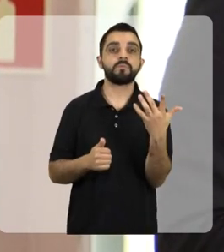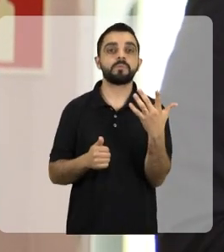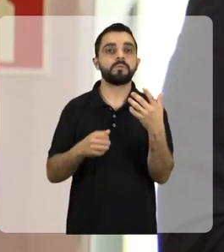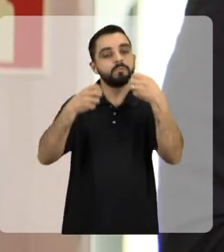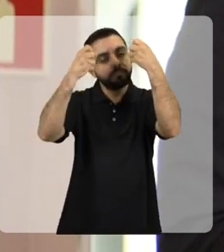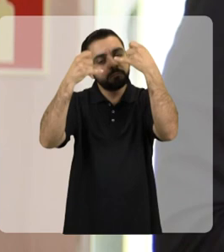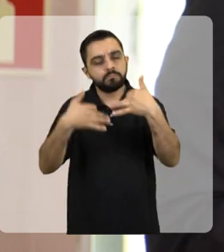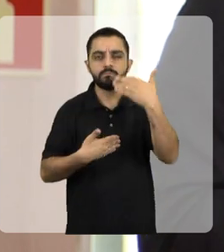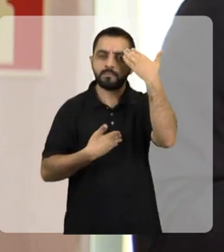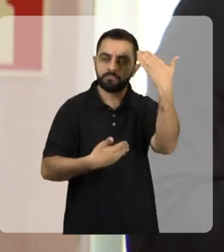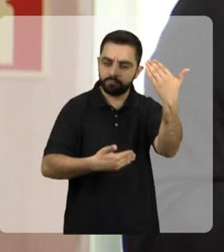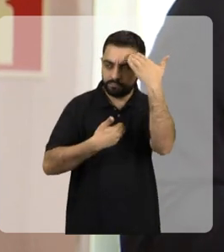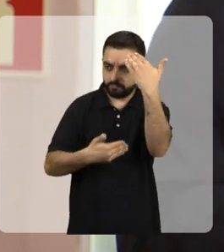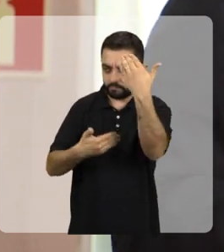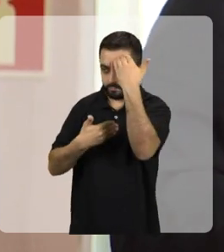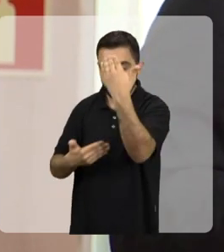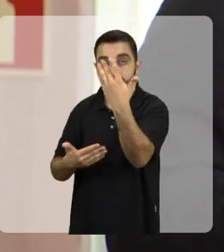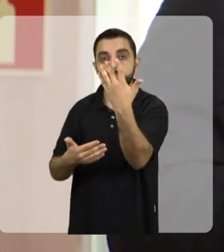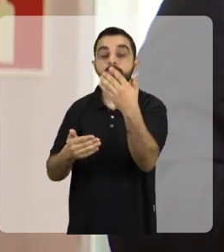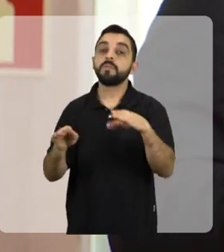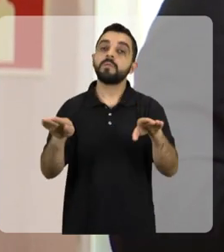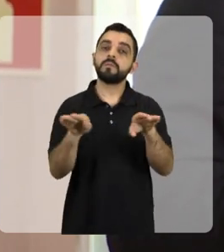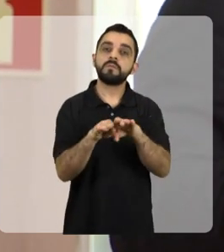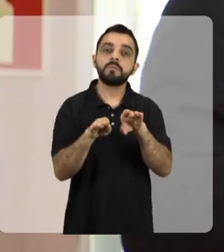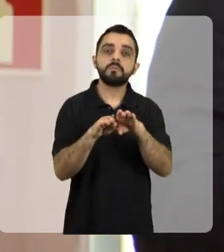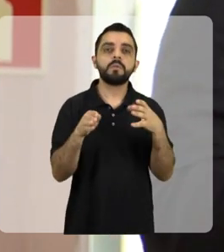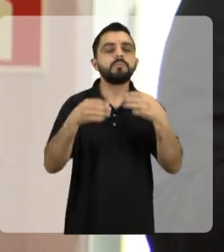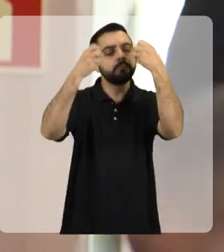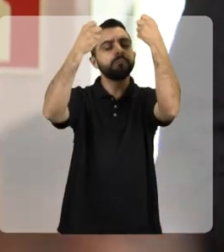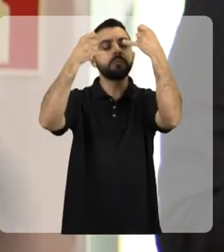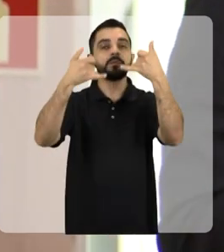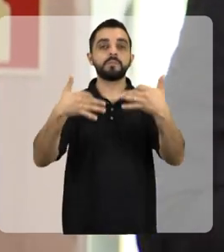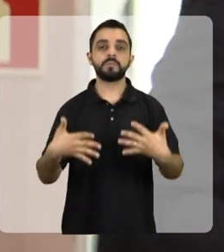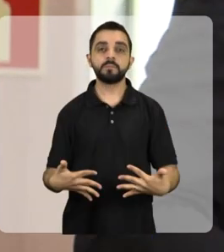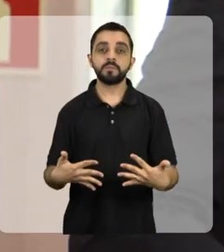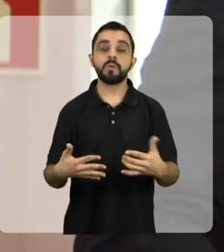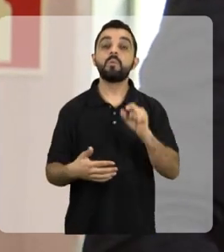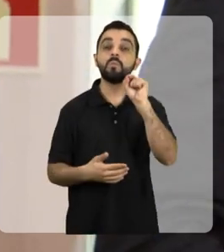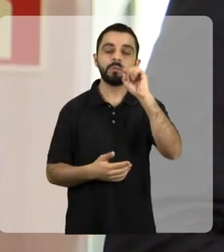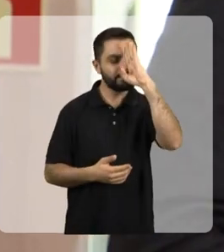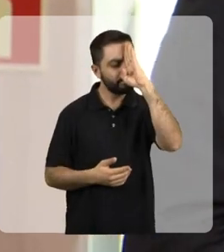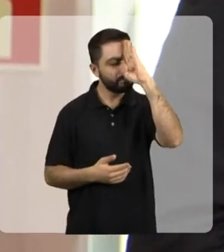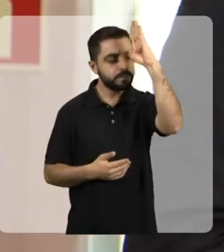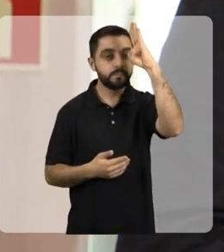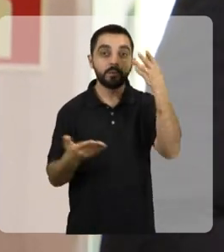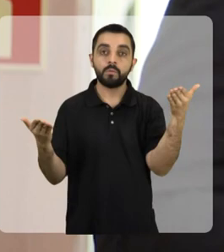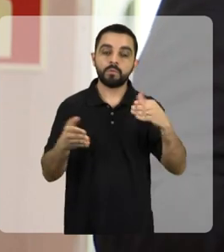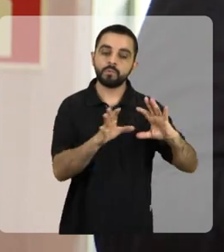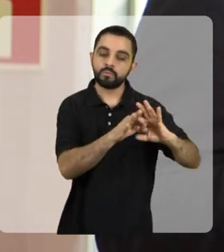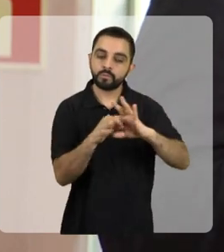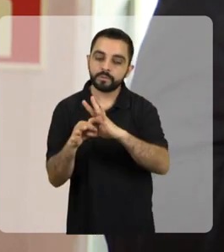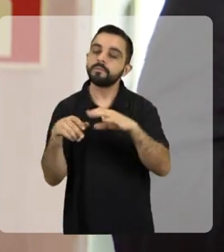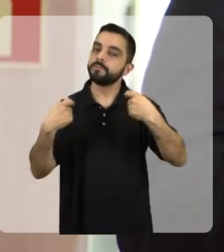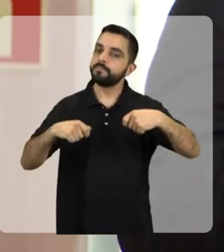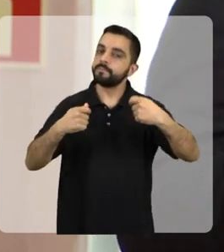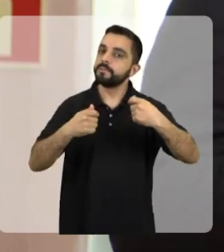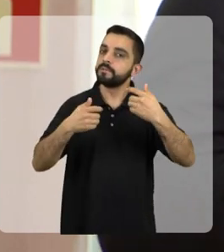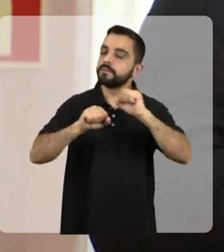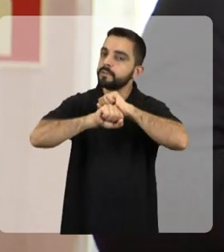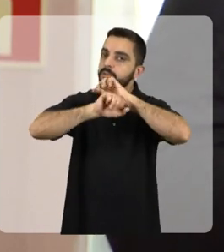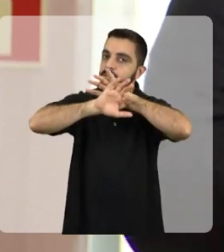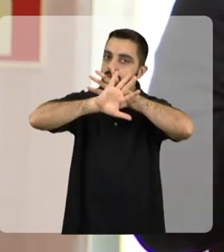esses agradecimentos, expor aquilo que me parece o essencial nesse contexto em que vivemos agora.